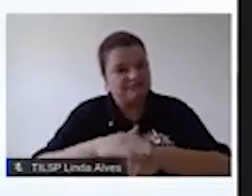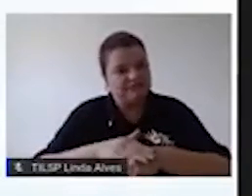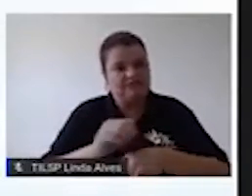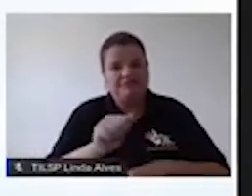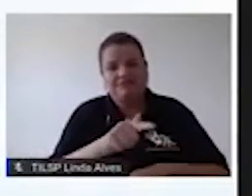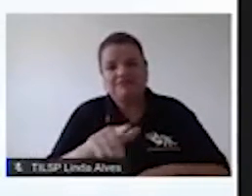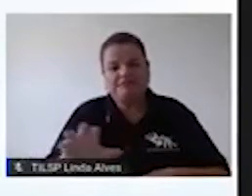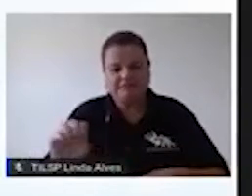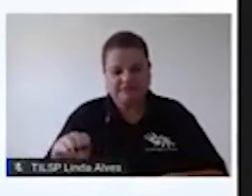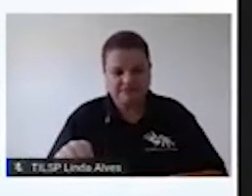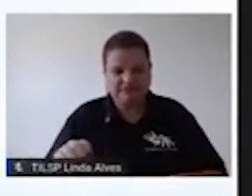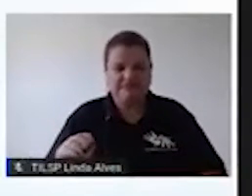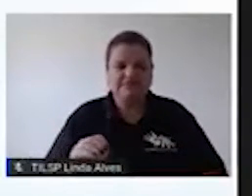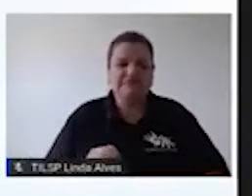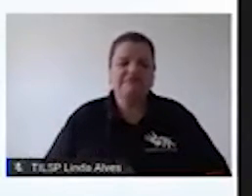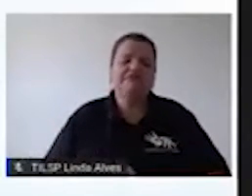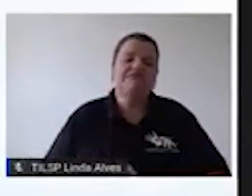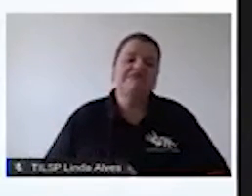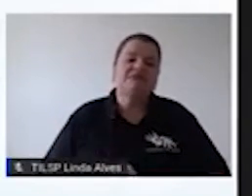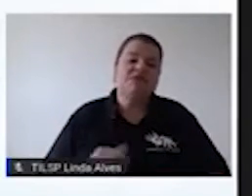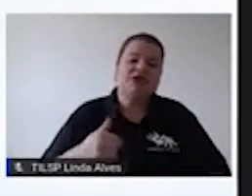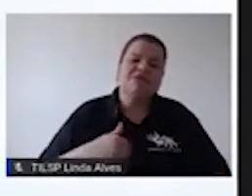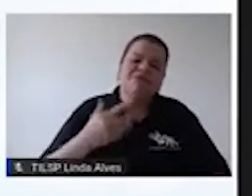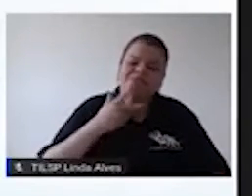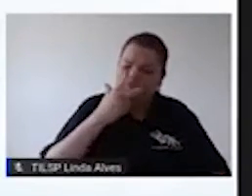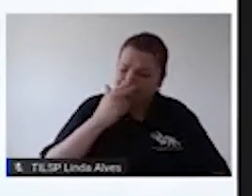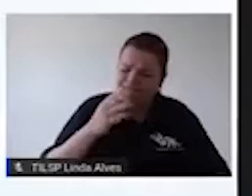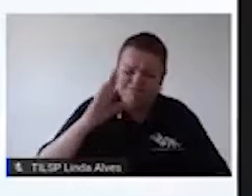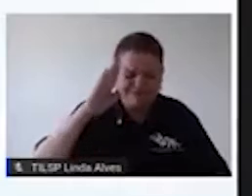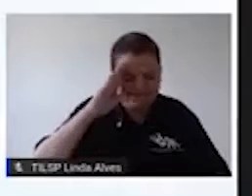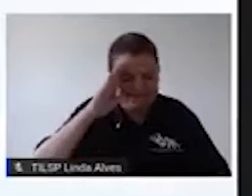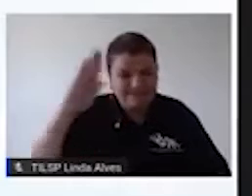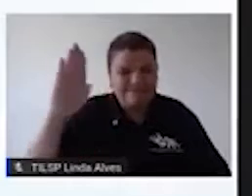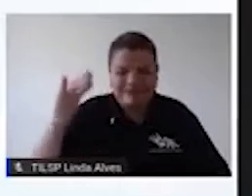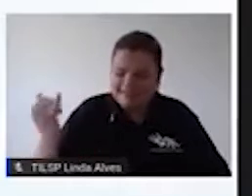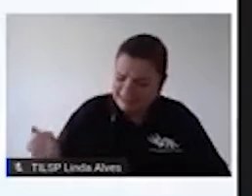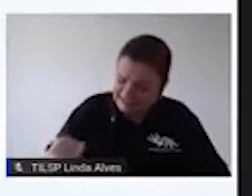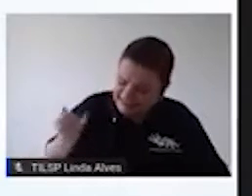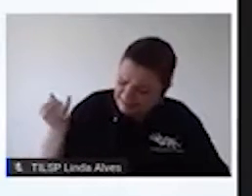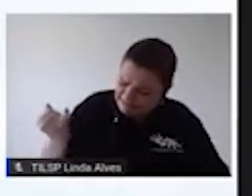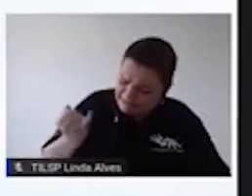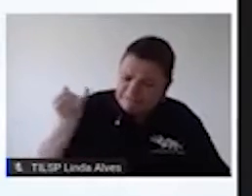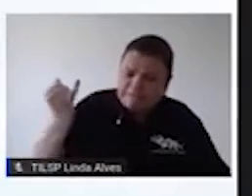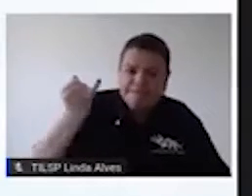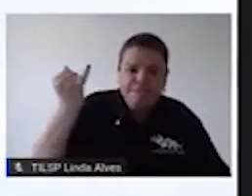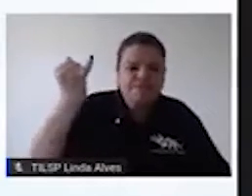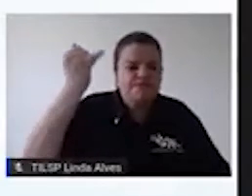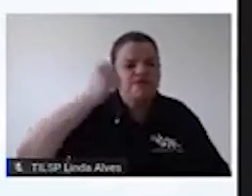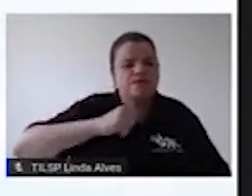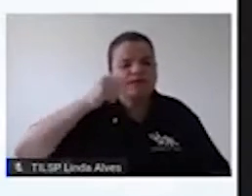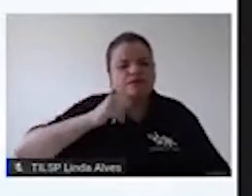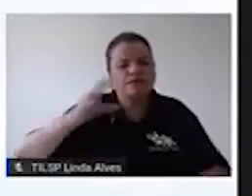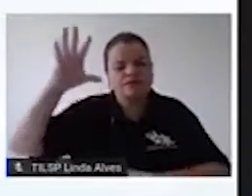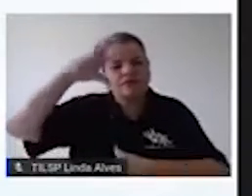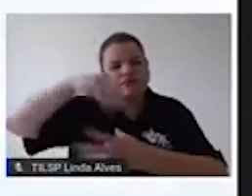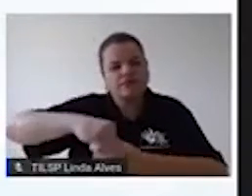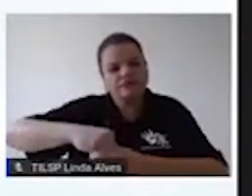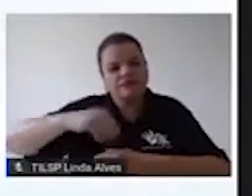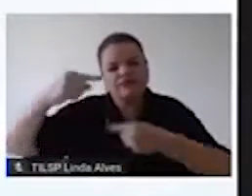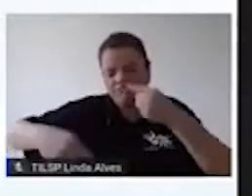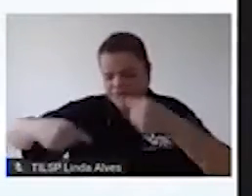atua, eu acho fundamental, né, a participação da mulher dentro dos